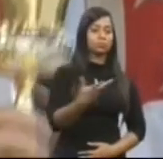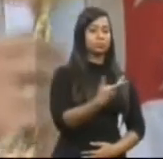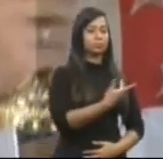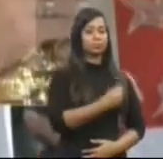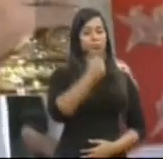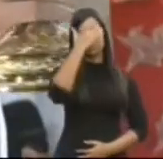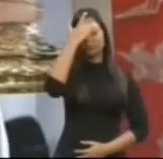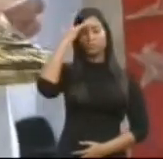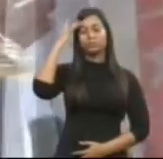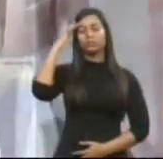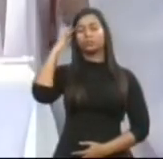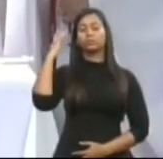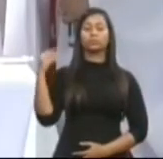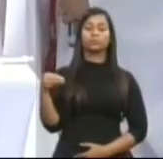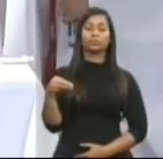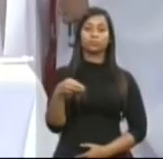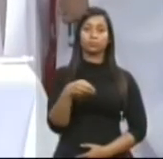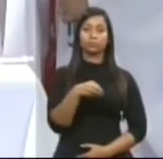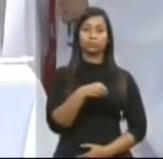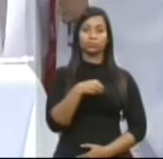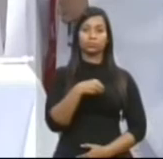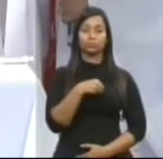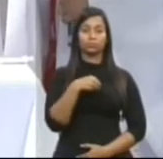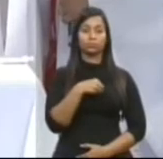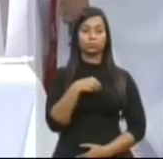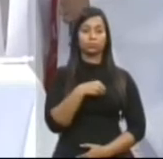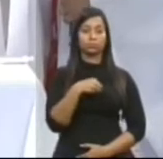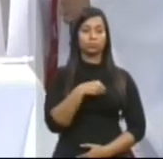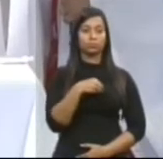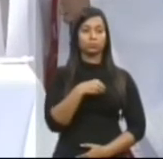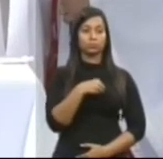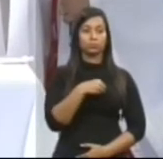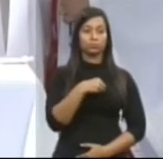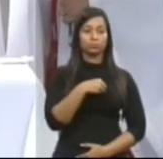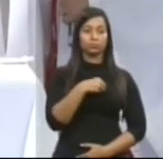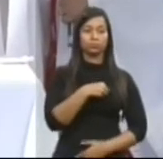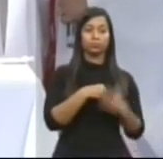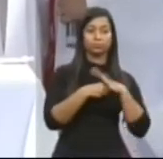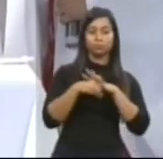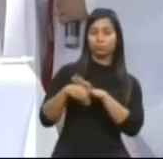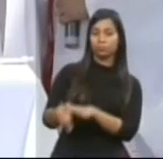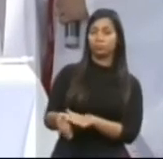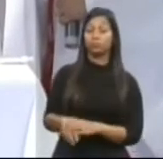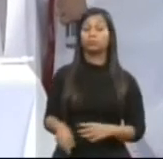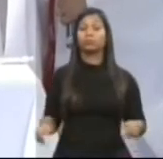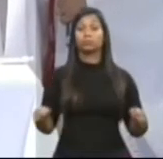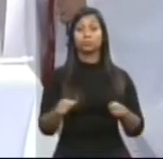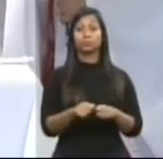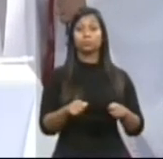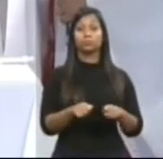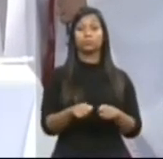será derramado por vós e por todos para a remissão dos